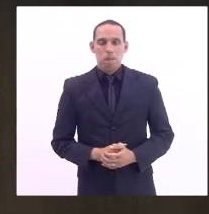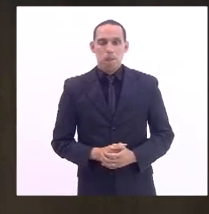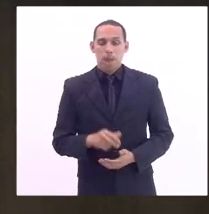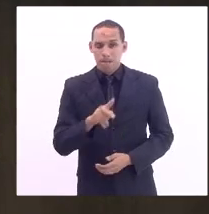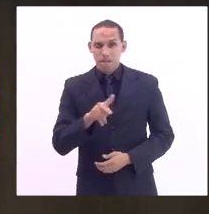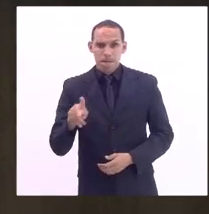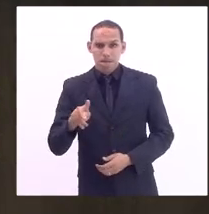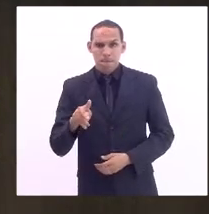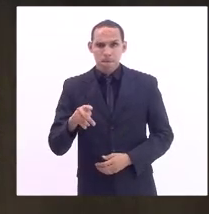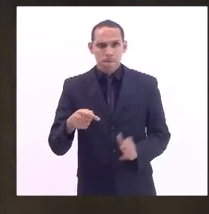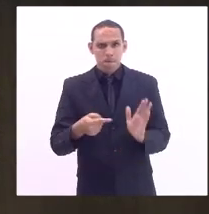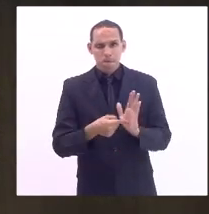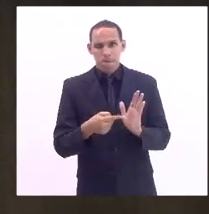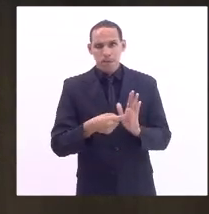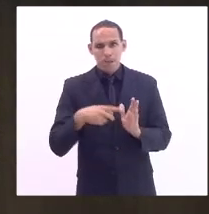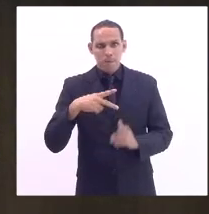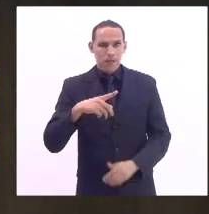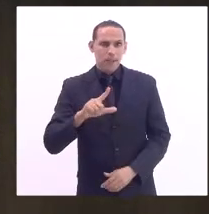presente projeto de lei